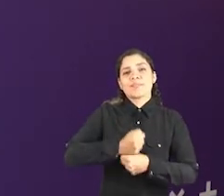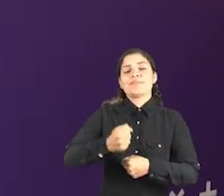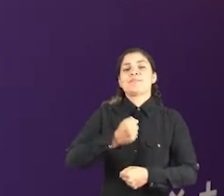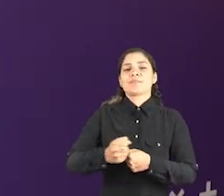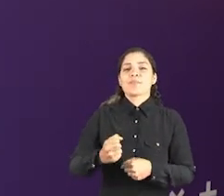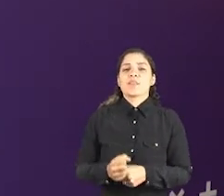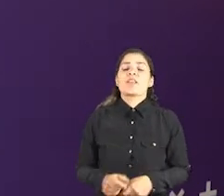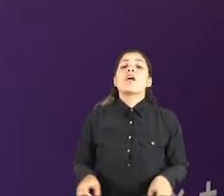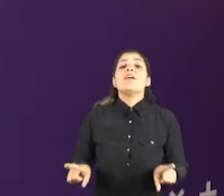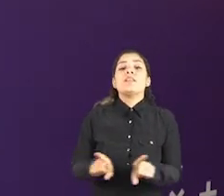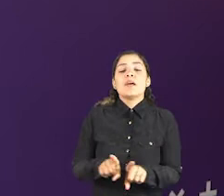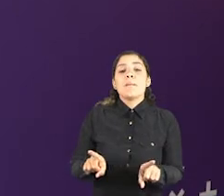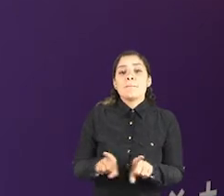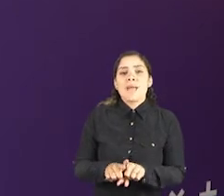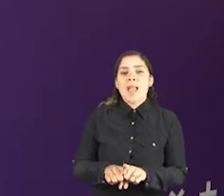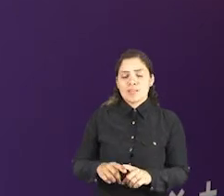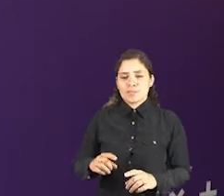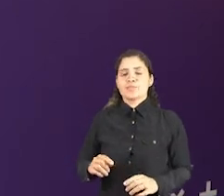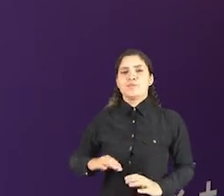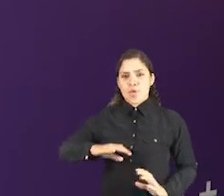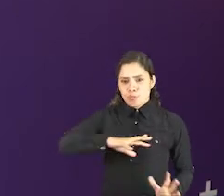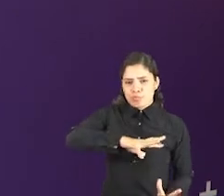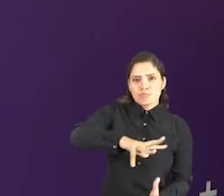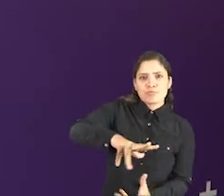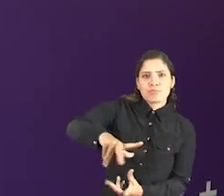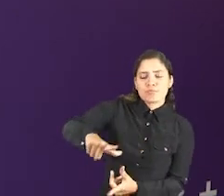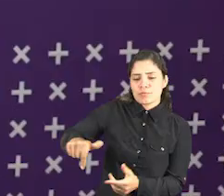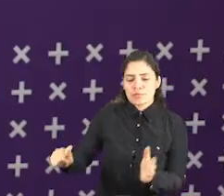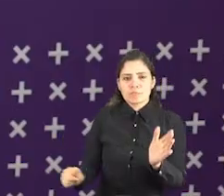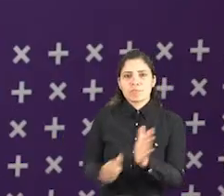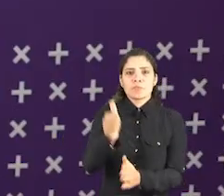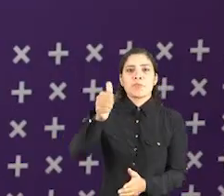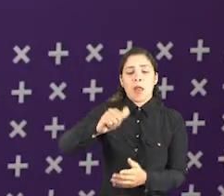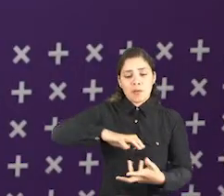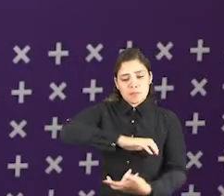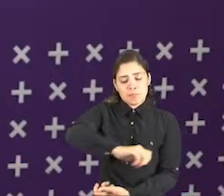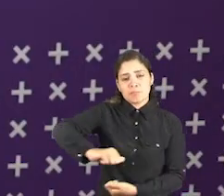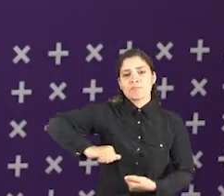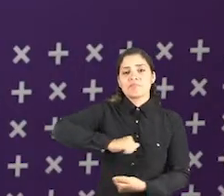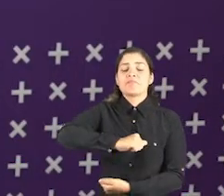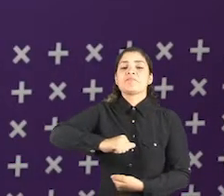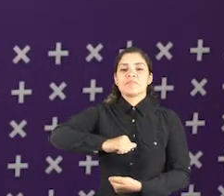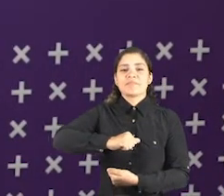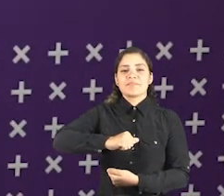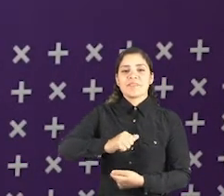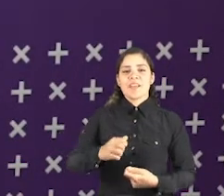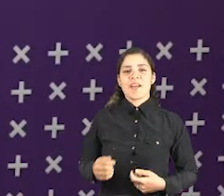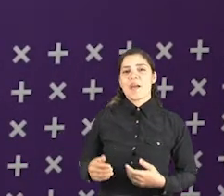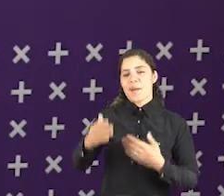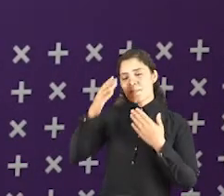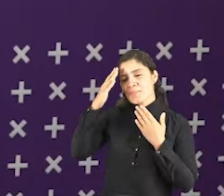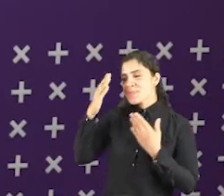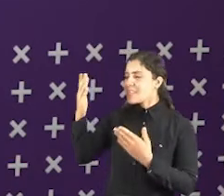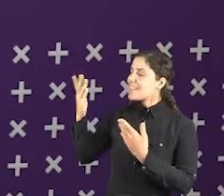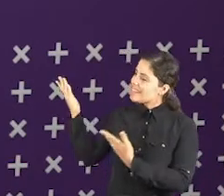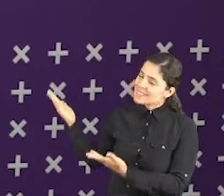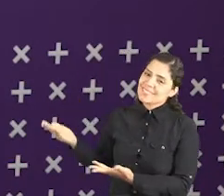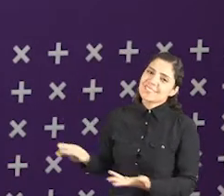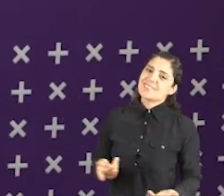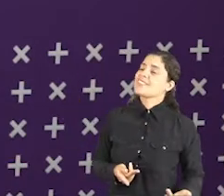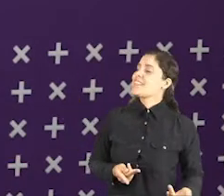Aliás a empresa referência mundial em construção sustentável o dar as boas-vindas ao